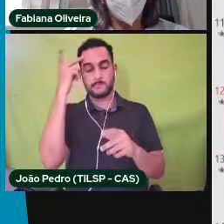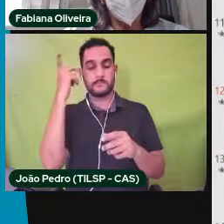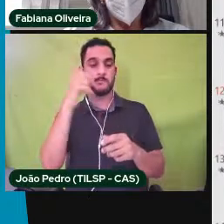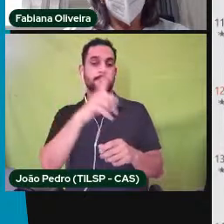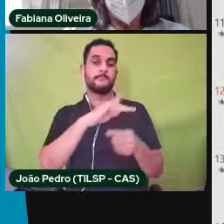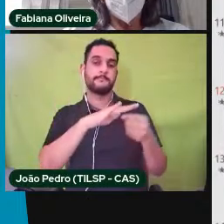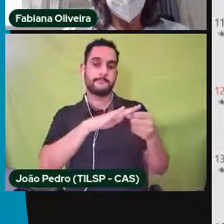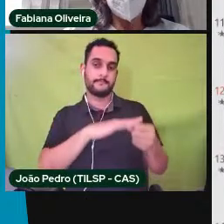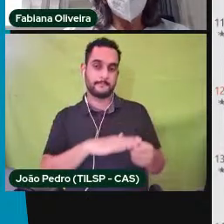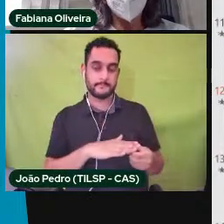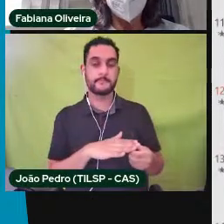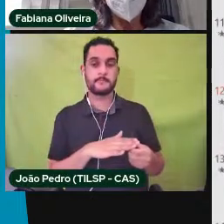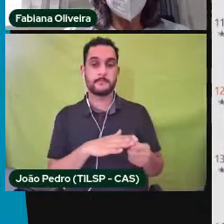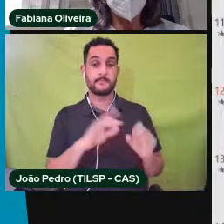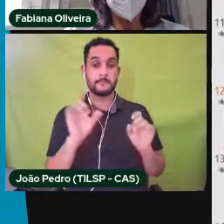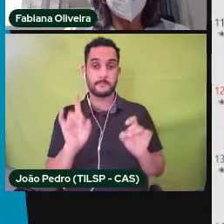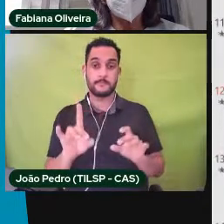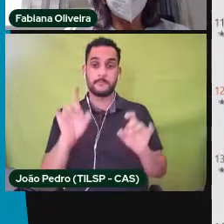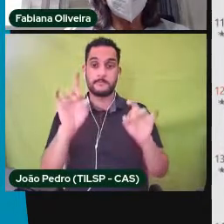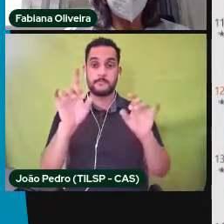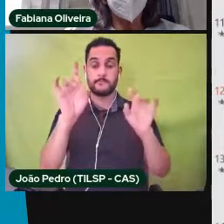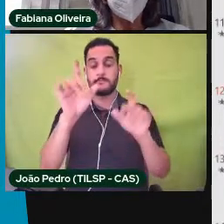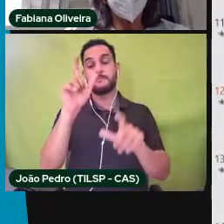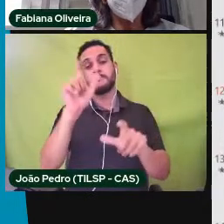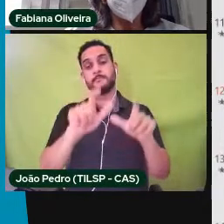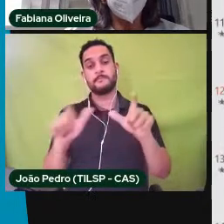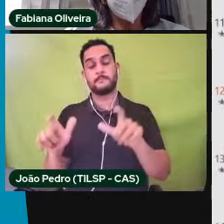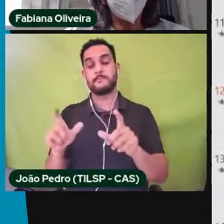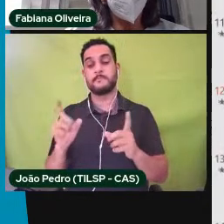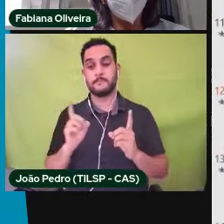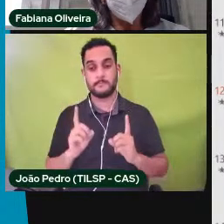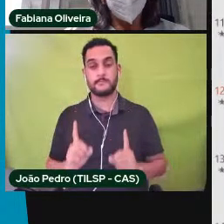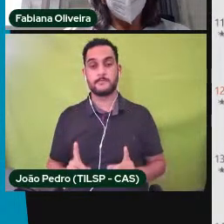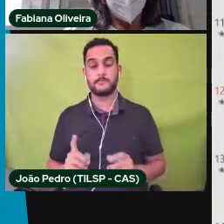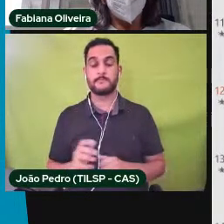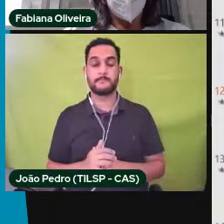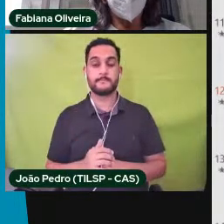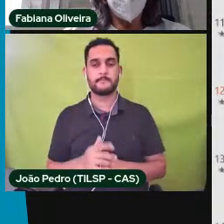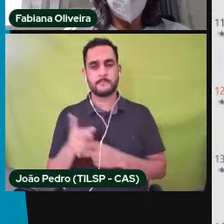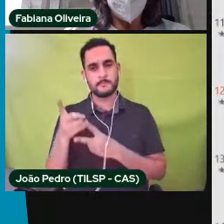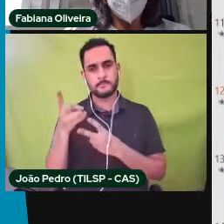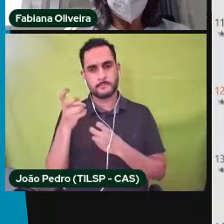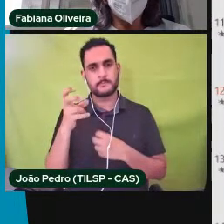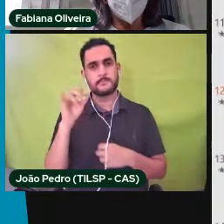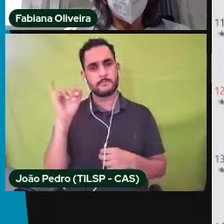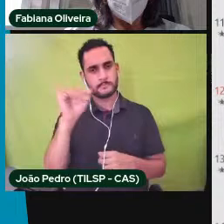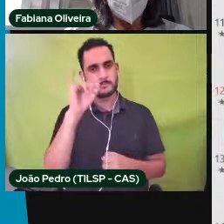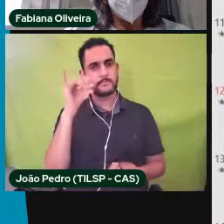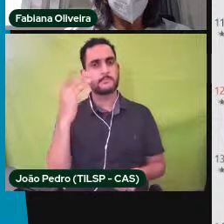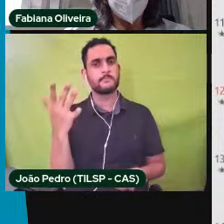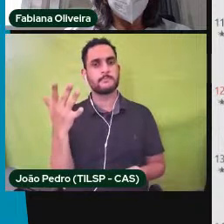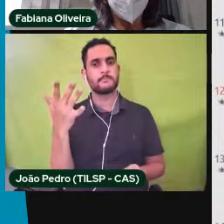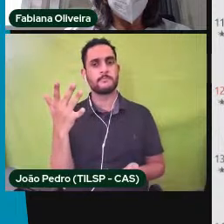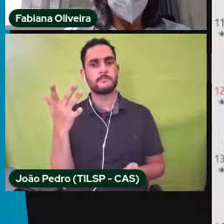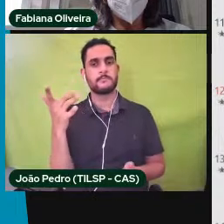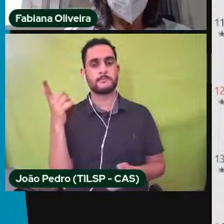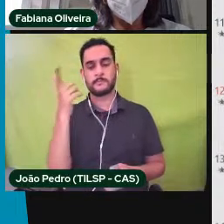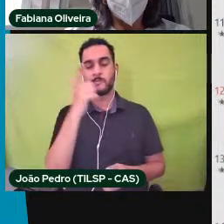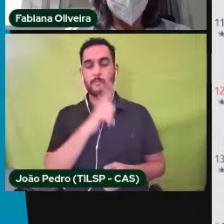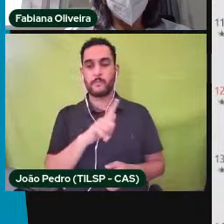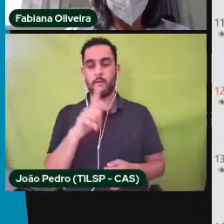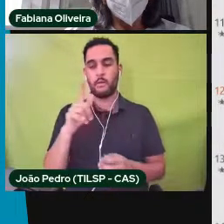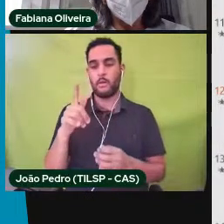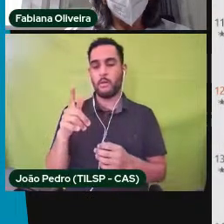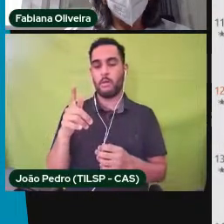deficiência. Olha como é importante esse destaque da declaração de Incheon, a fim de assegurar que ninguém seja deixado